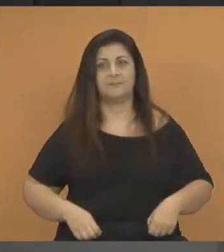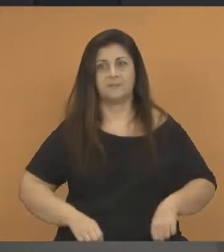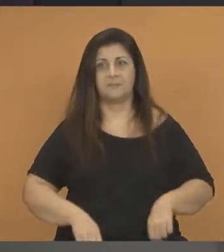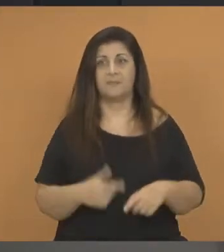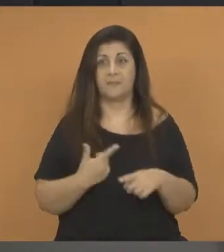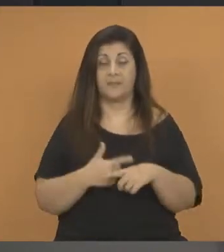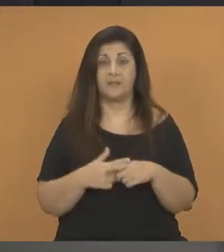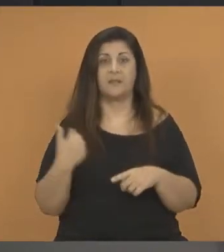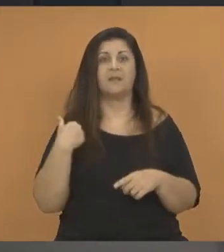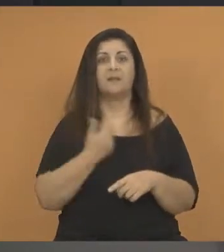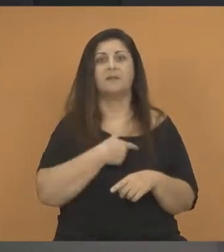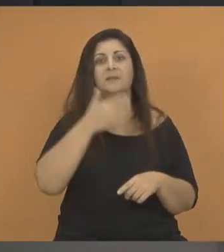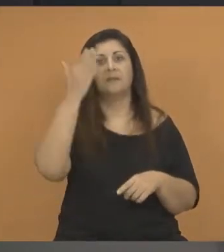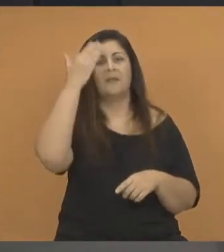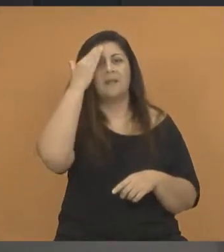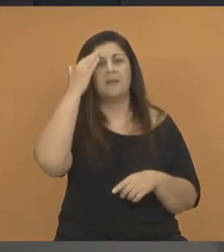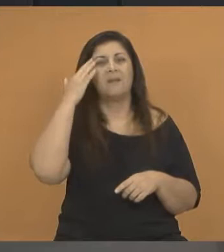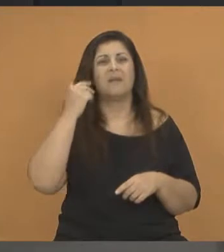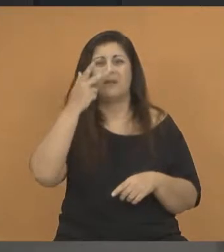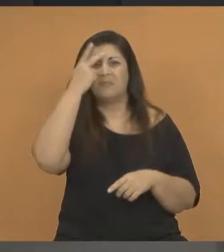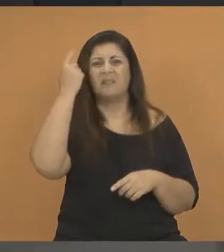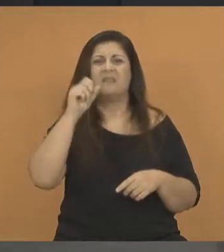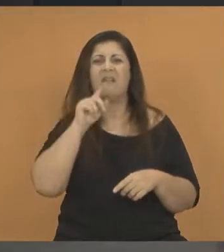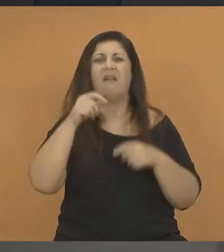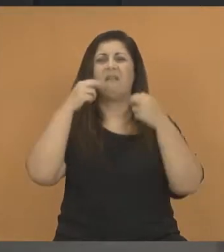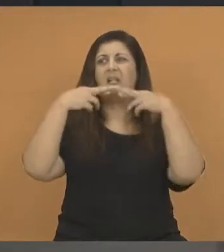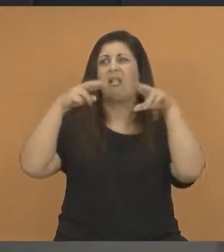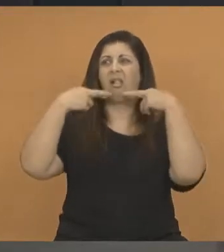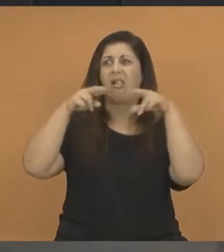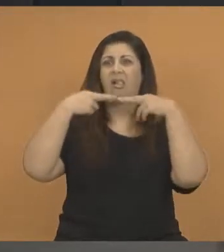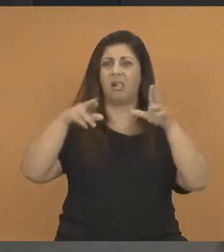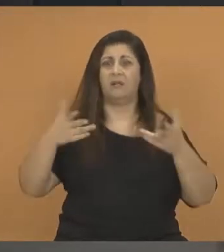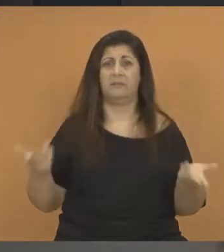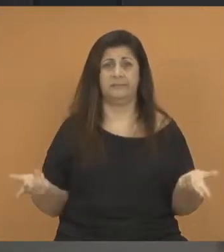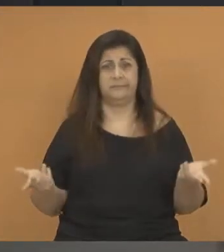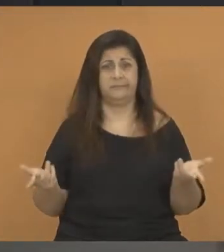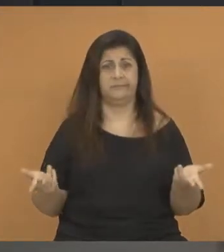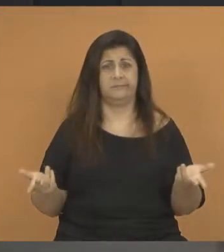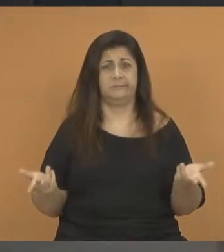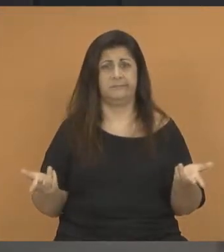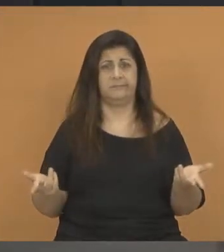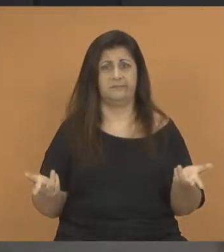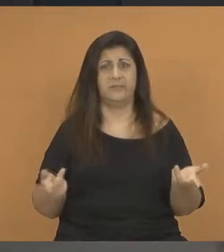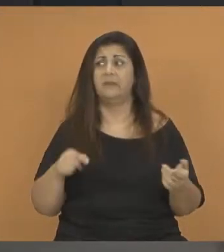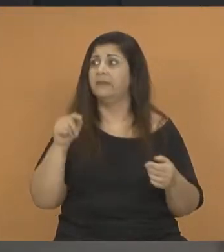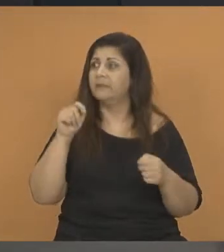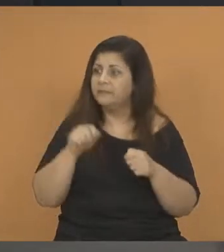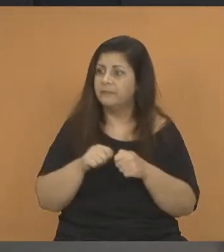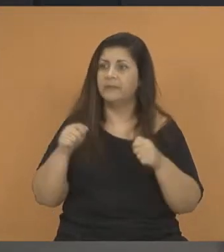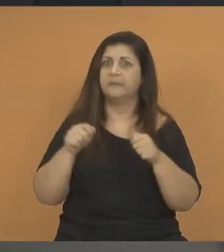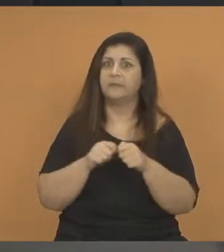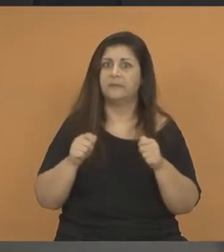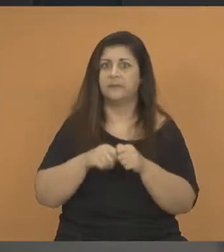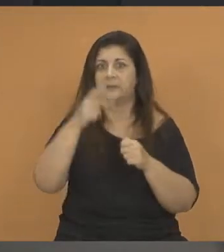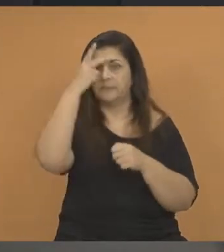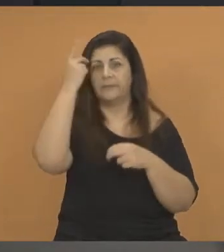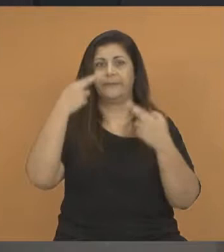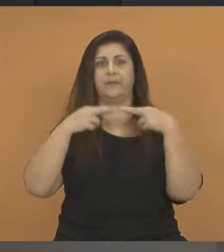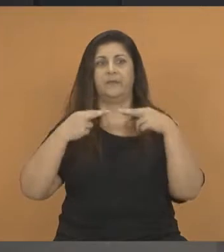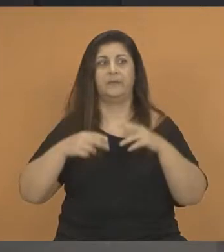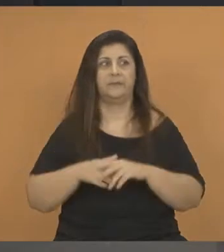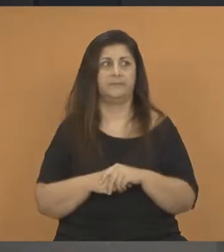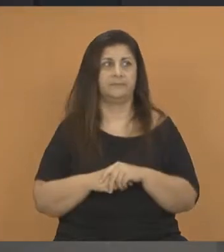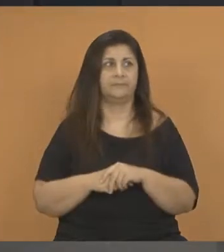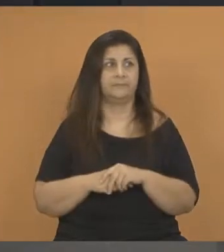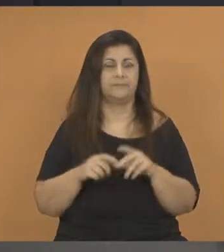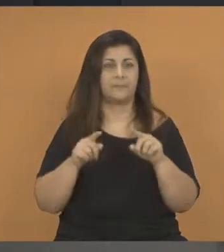Porque a gente sabe que tem muita gente que só critica. Você mesmo, você fazendo, ela te critica. E não é,